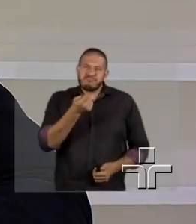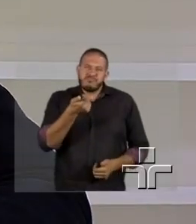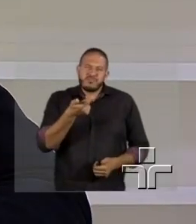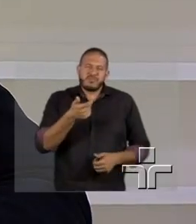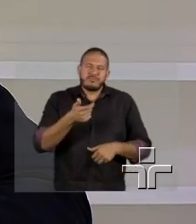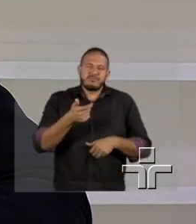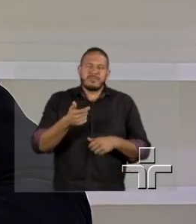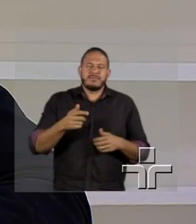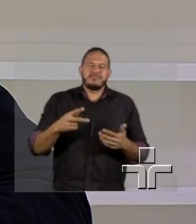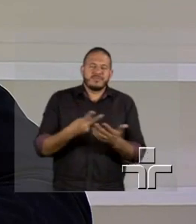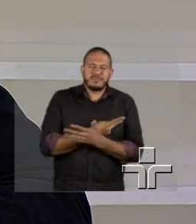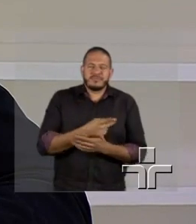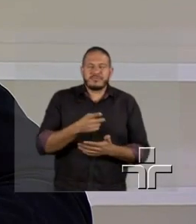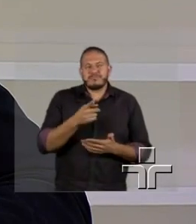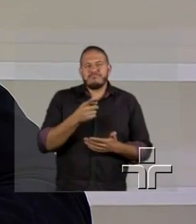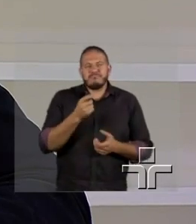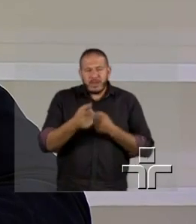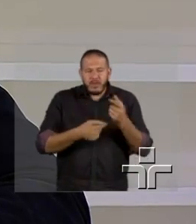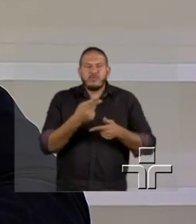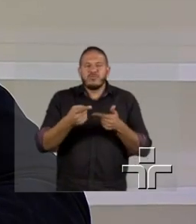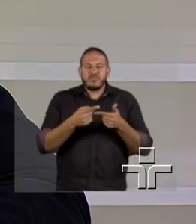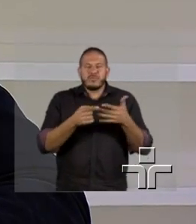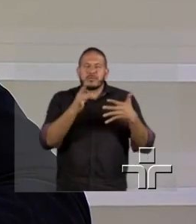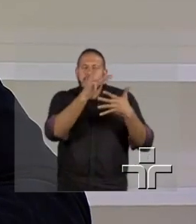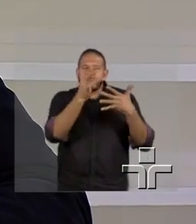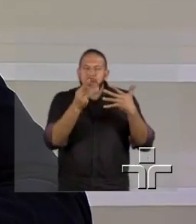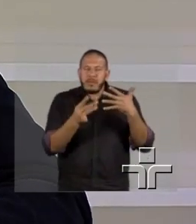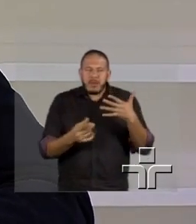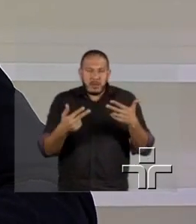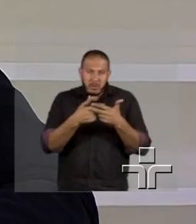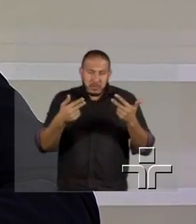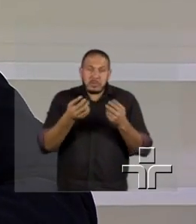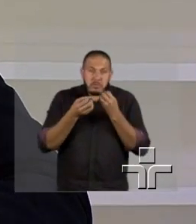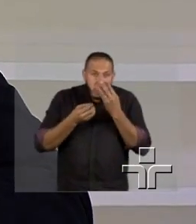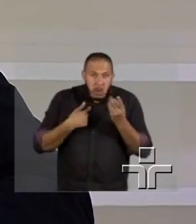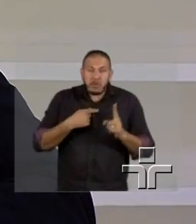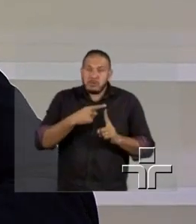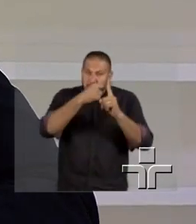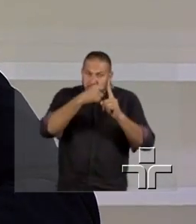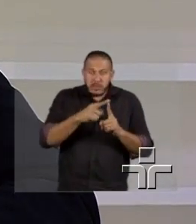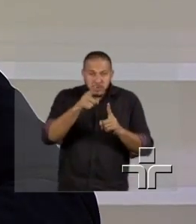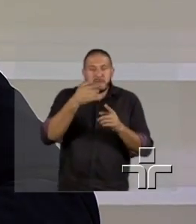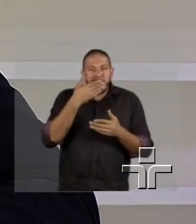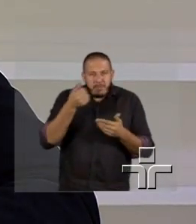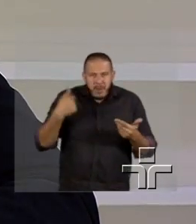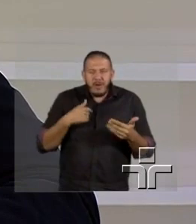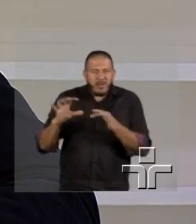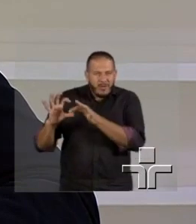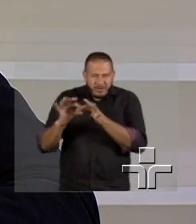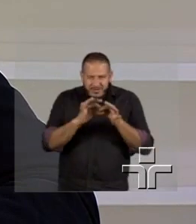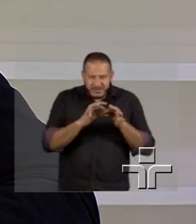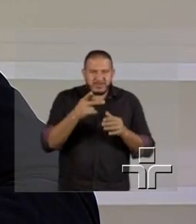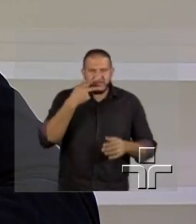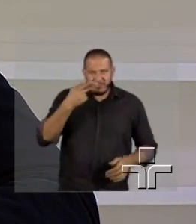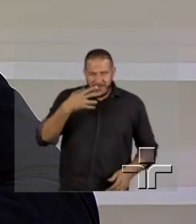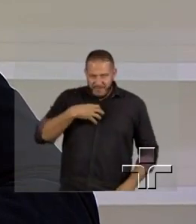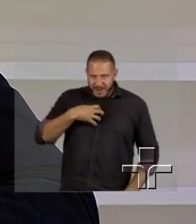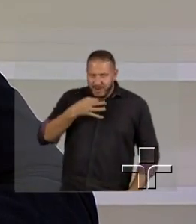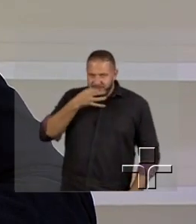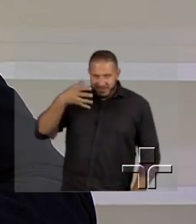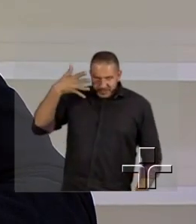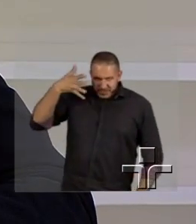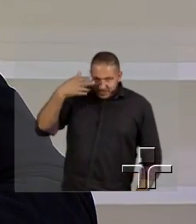um lápis, para vender por R$2 o metro cúbico. Eu paro ali na beira daqueles caminhos ali e converso com essas pessoas,